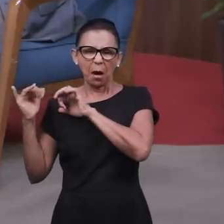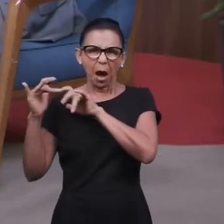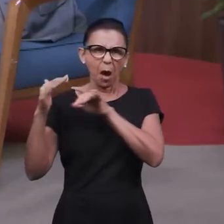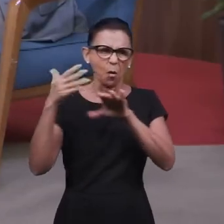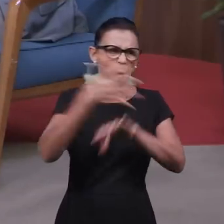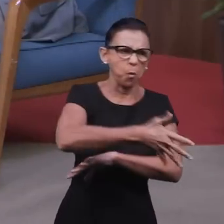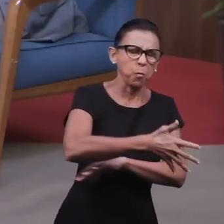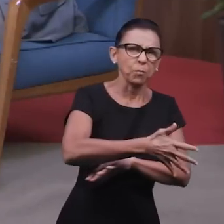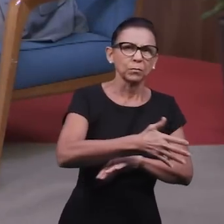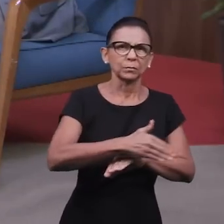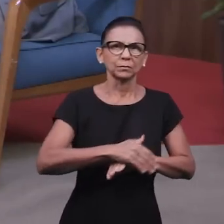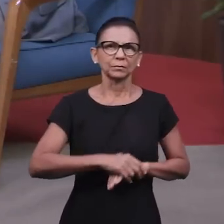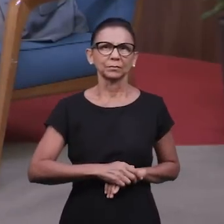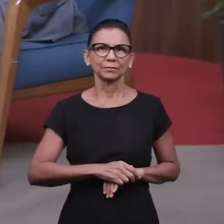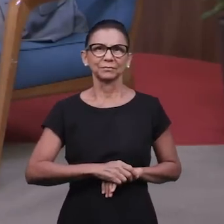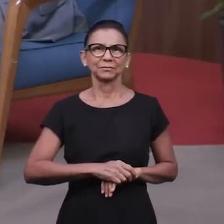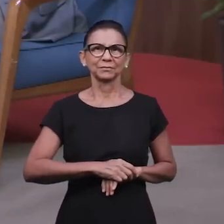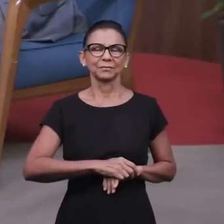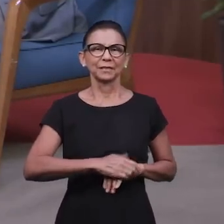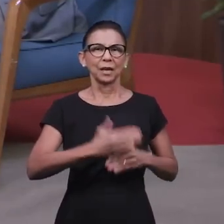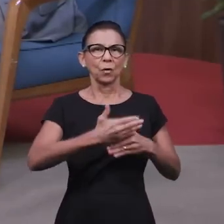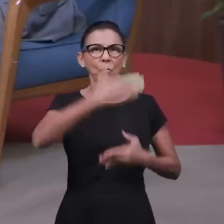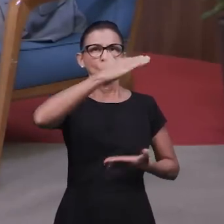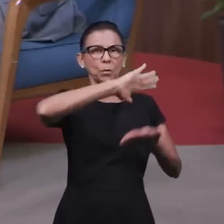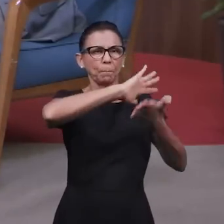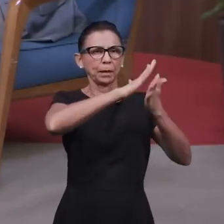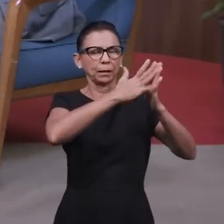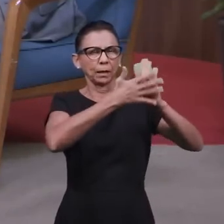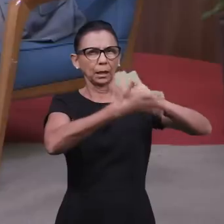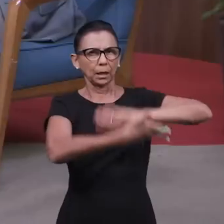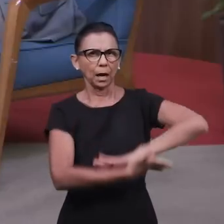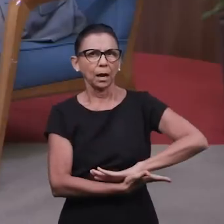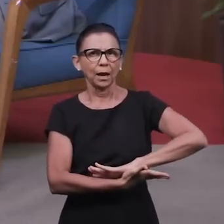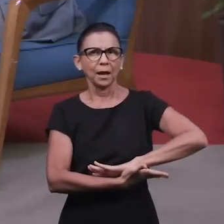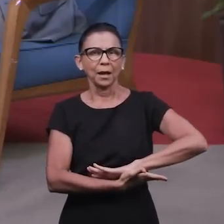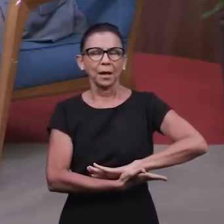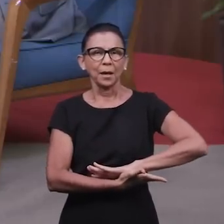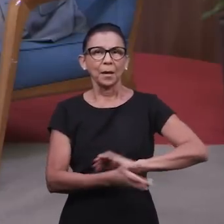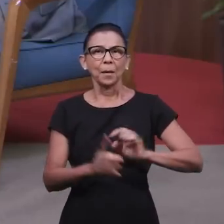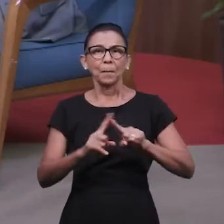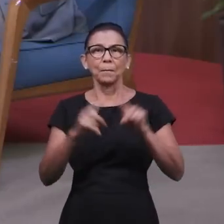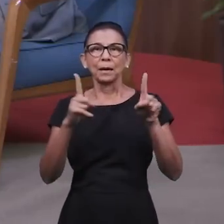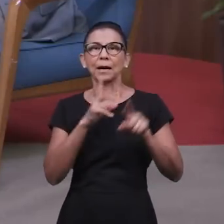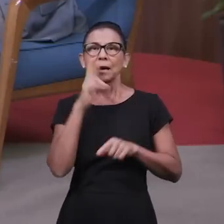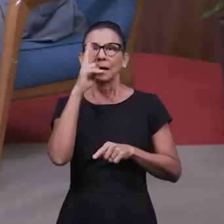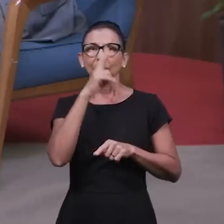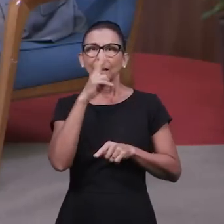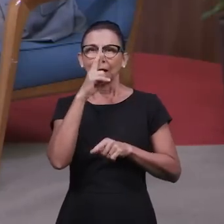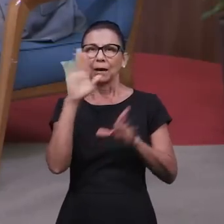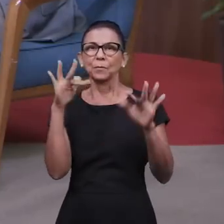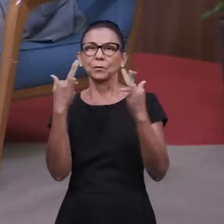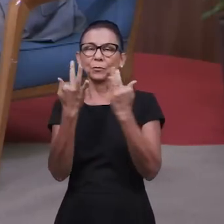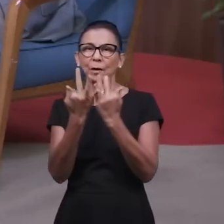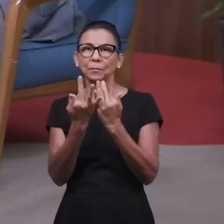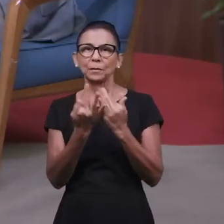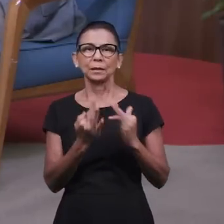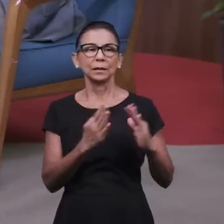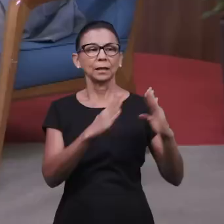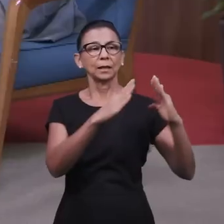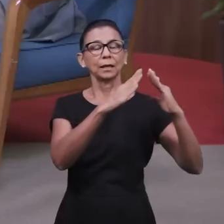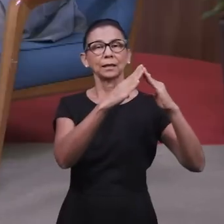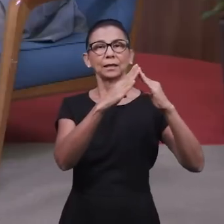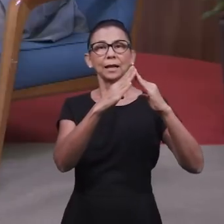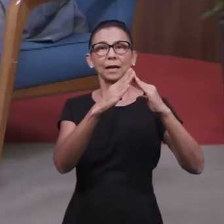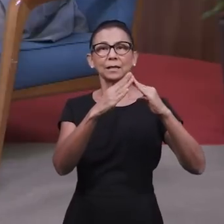derrubar os muros. Exatamente. Menos a casa de Raabe. Foi preservada. Foi preservada. E a sua família também. E a sua glória a Deus, a